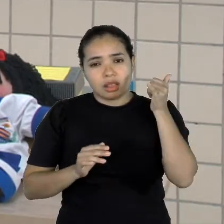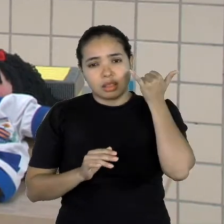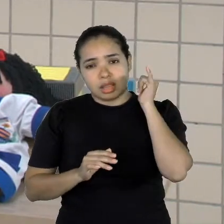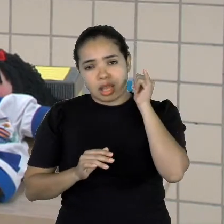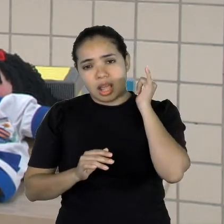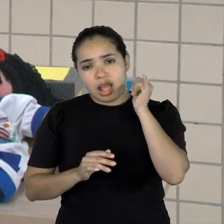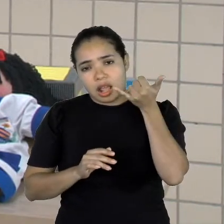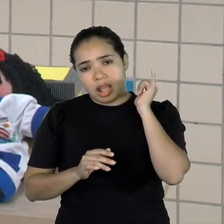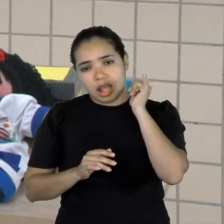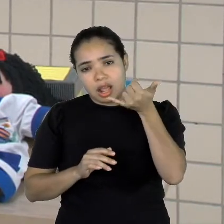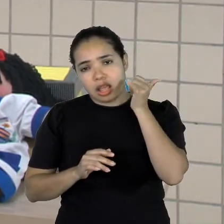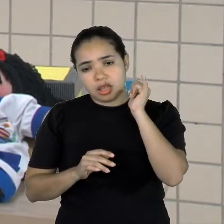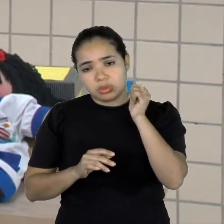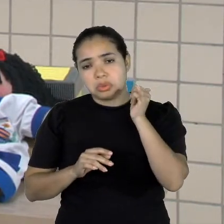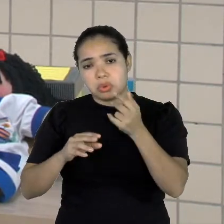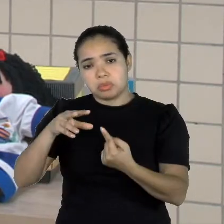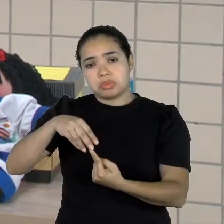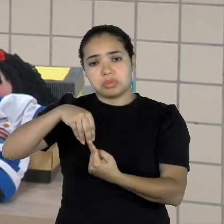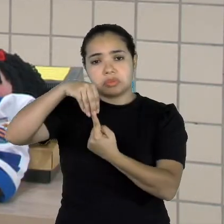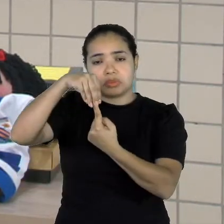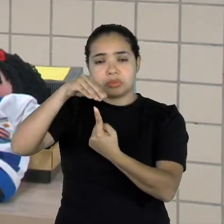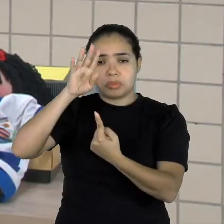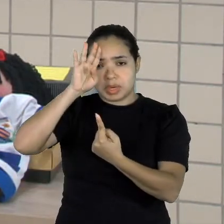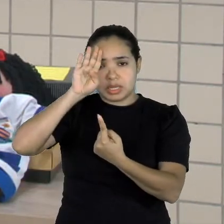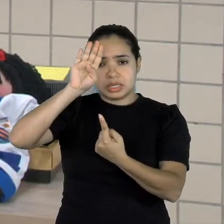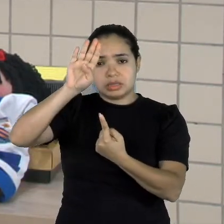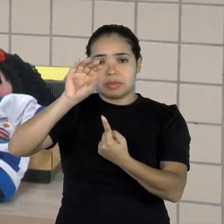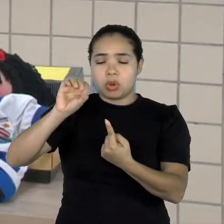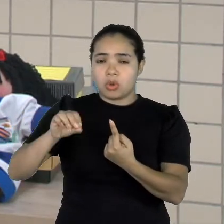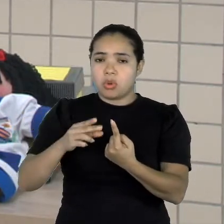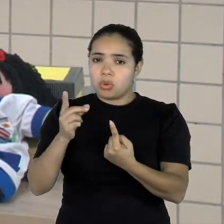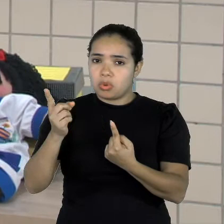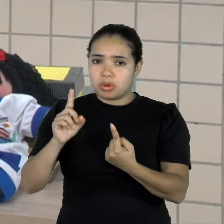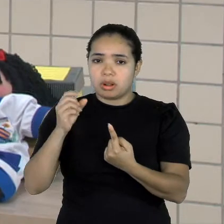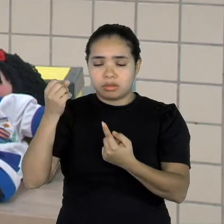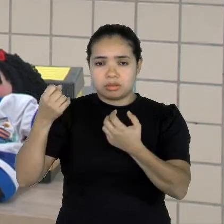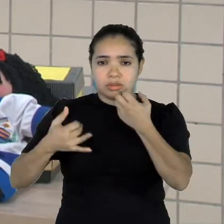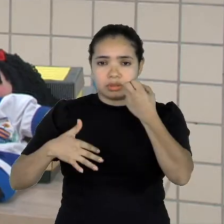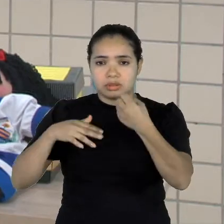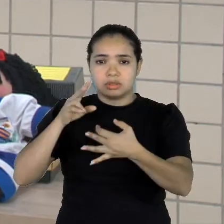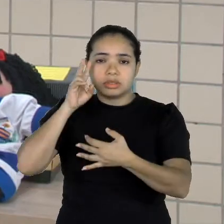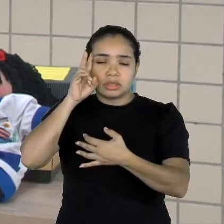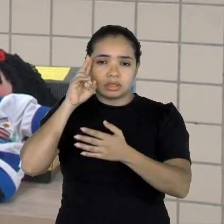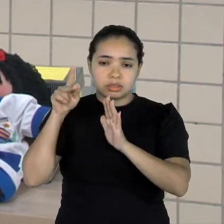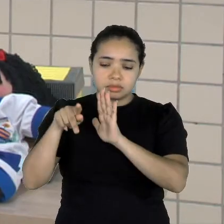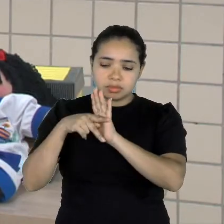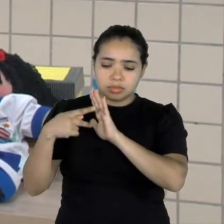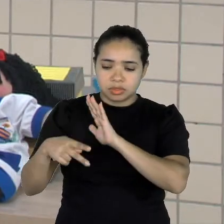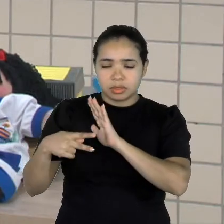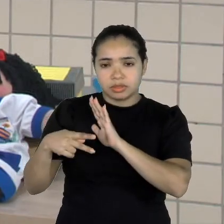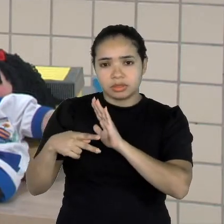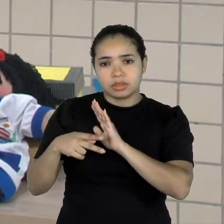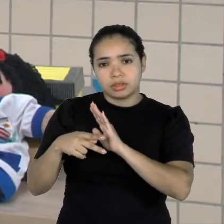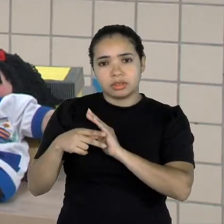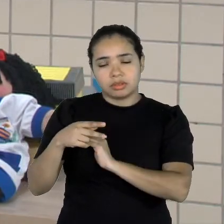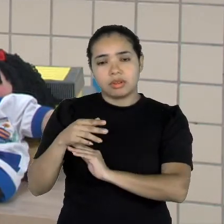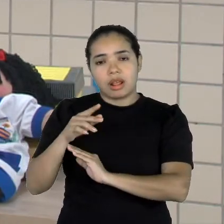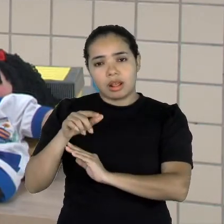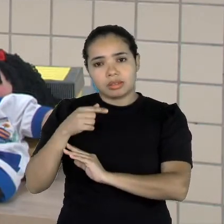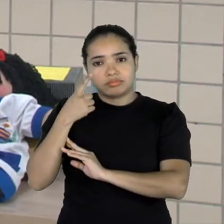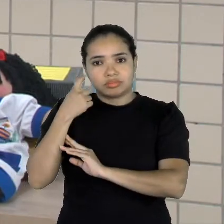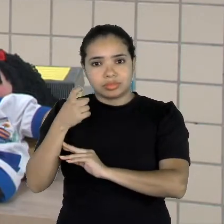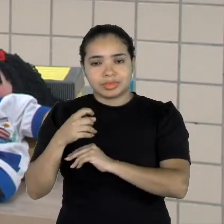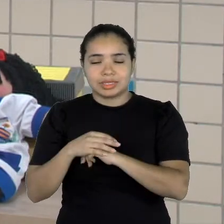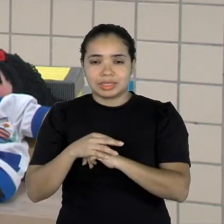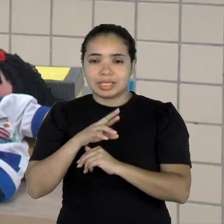protagonista, ou não, pode ser que alguém esteja contando a história dele, um fato Interessante. E que